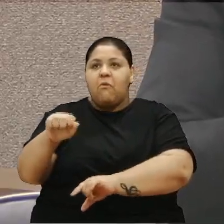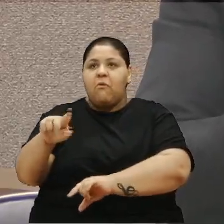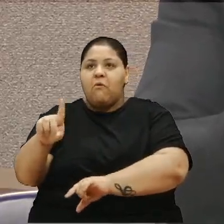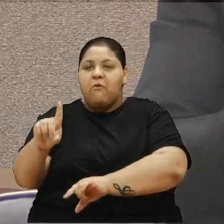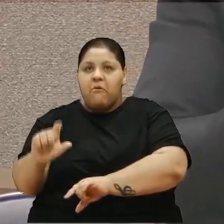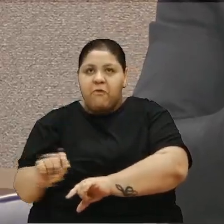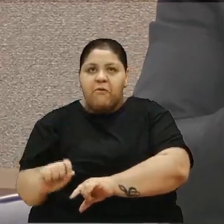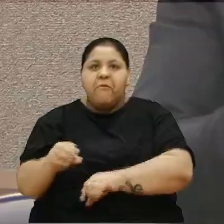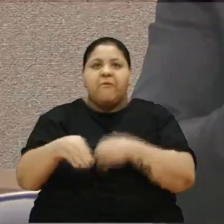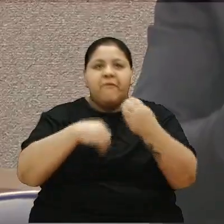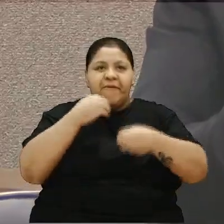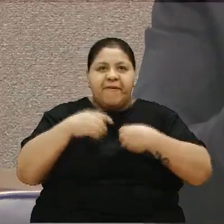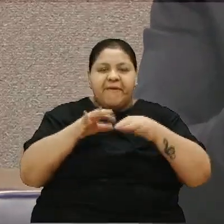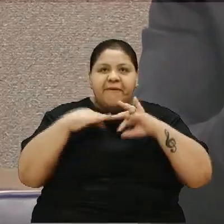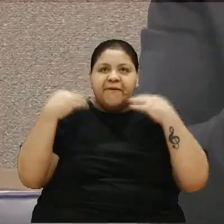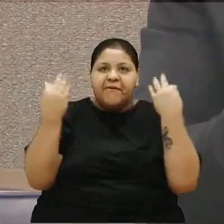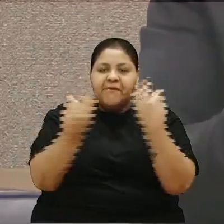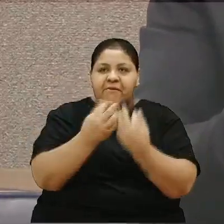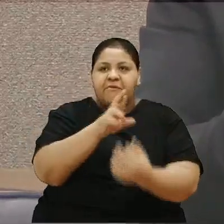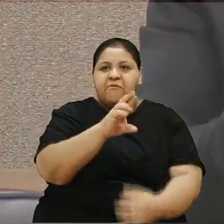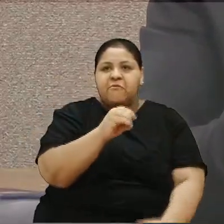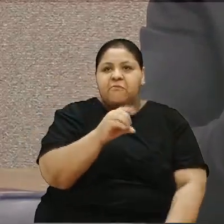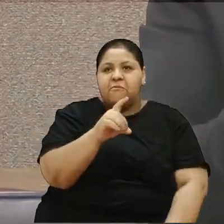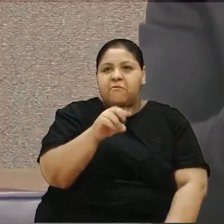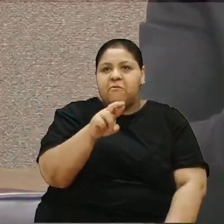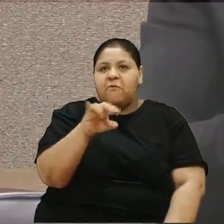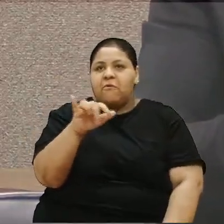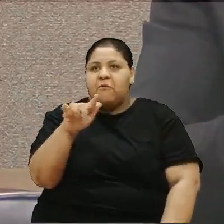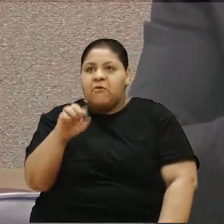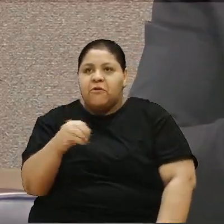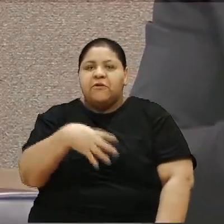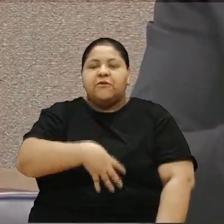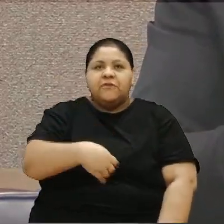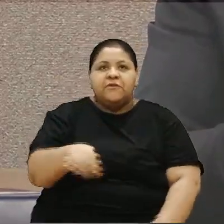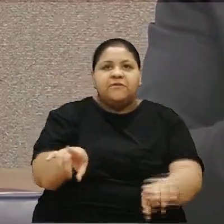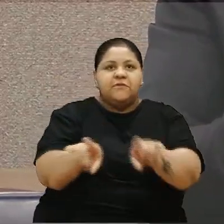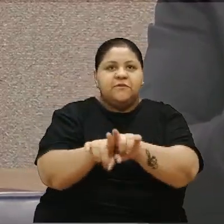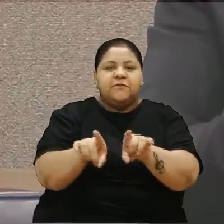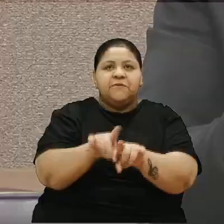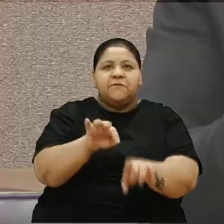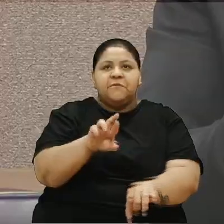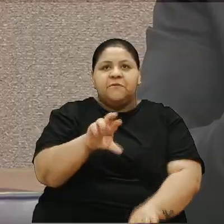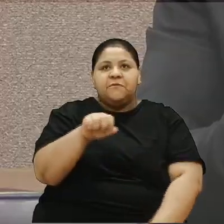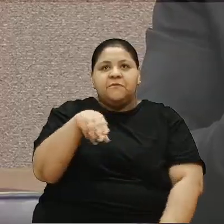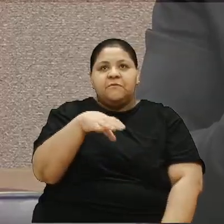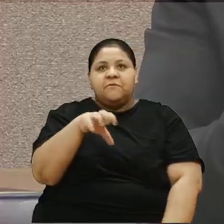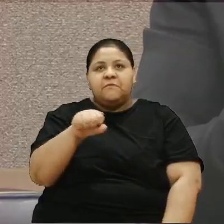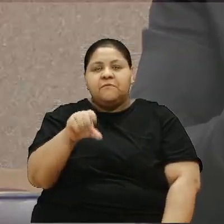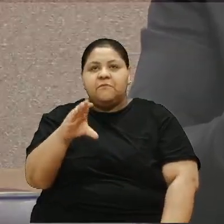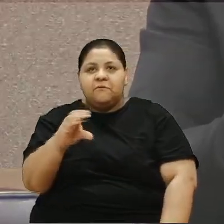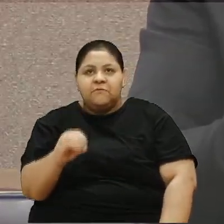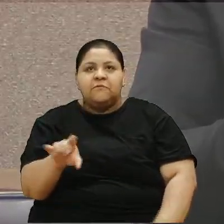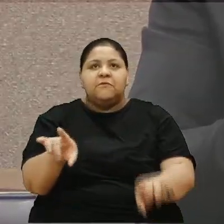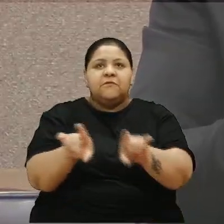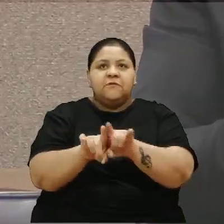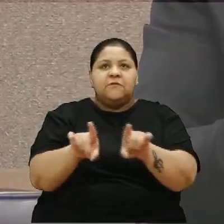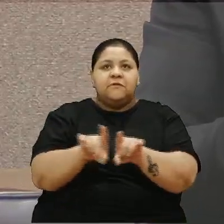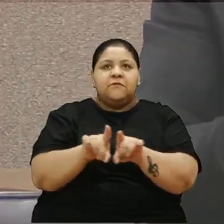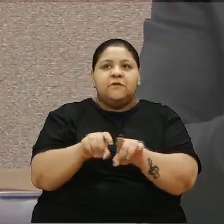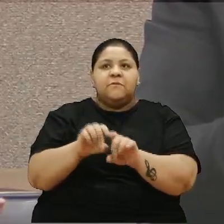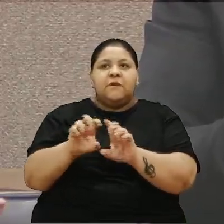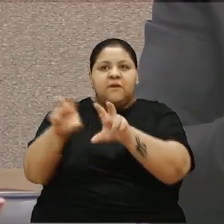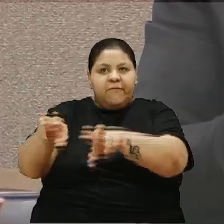meu sentimento à família, ao Rodrigo, ao Andrigo, aos filhos. E também ao senhor Francisco de Castilho dos Reis, também conterrâneo lá do